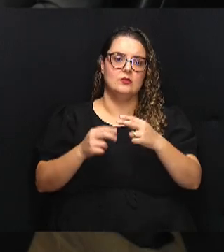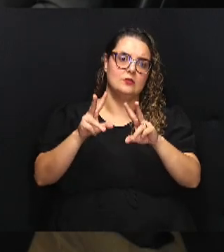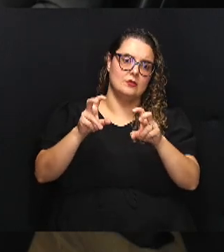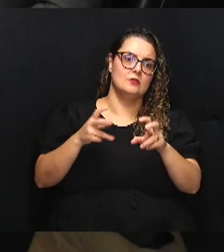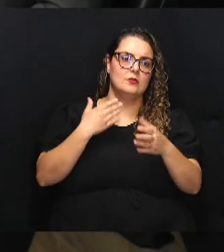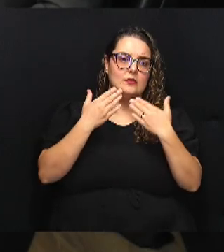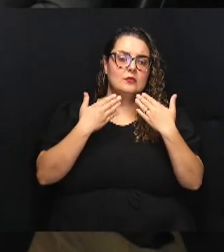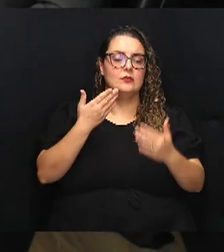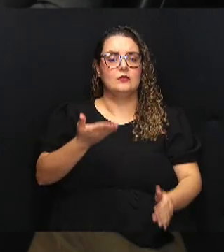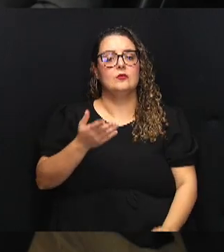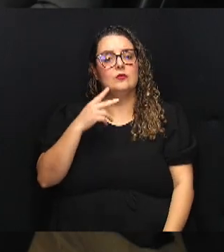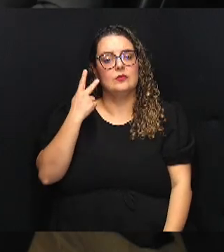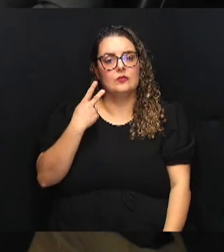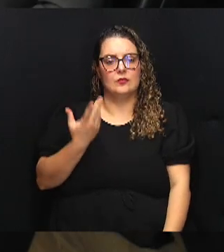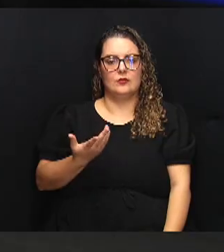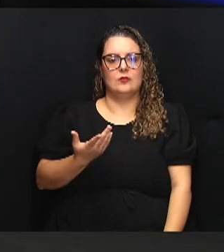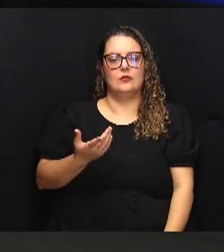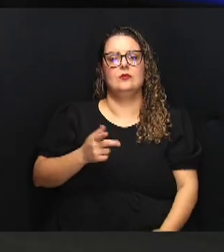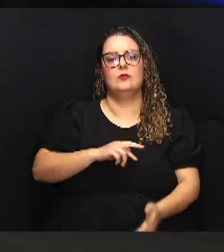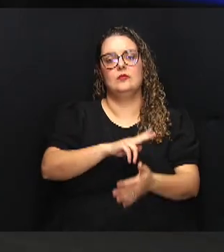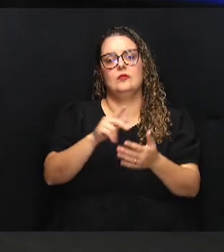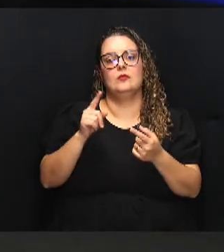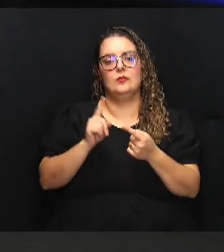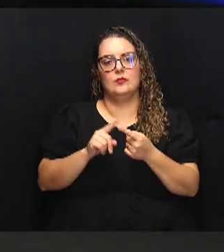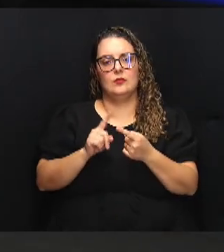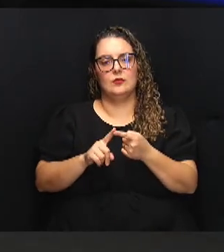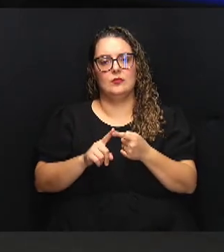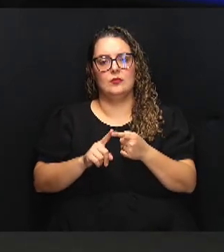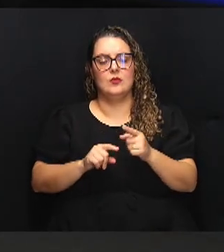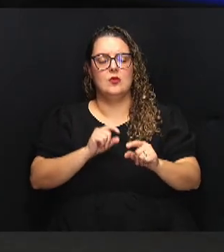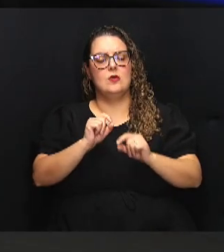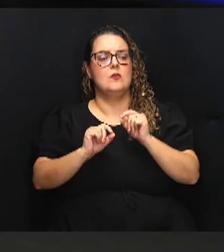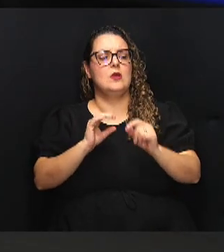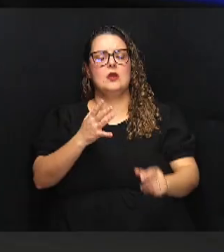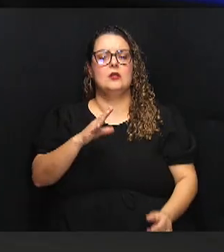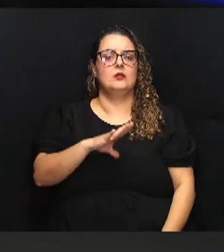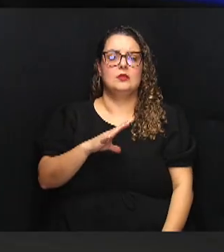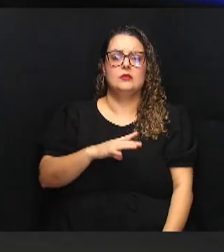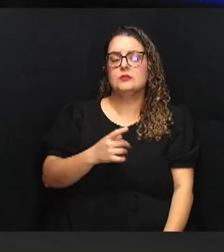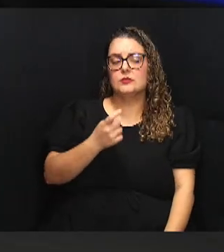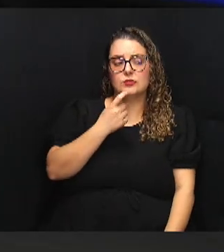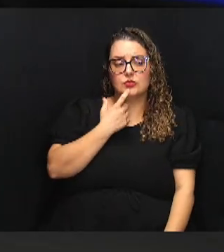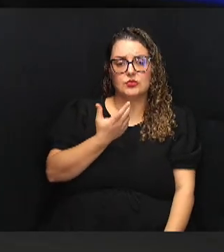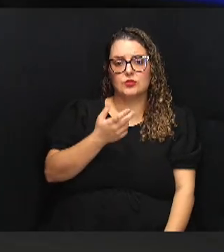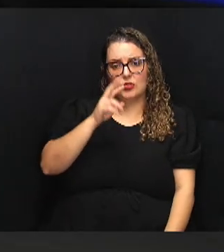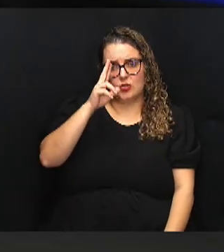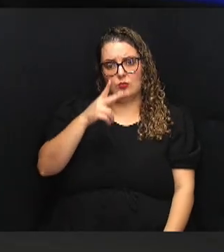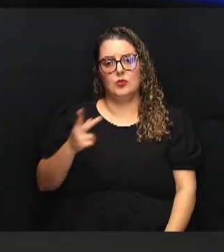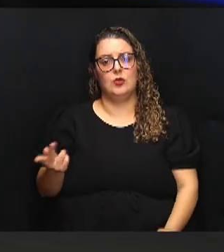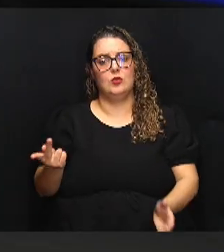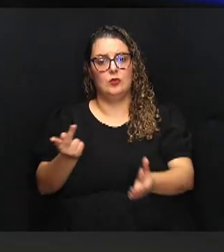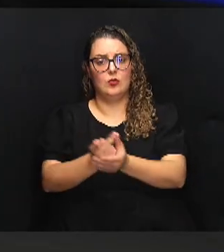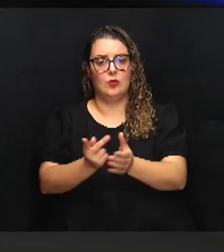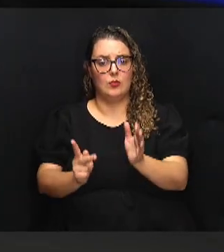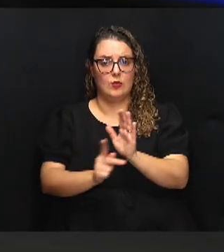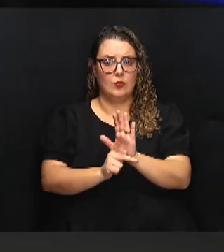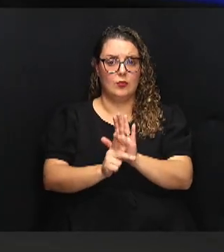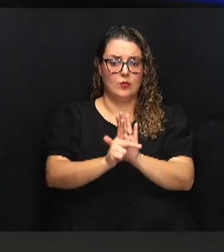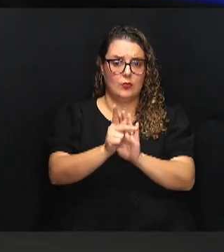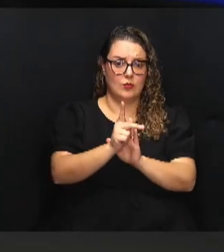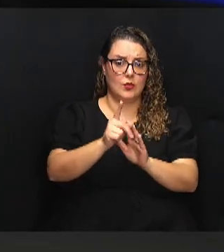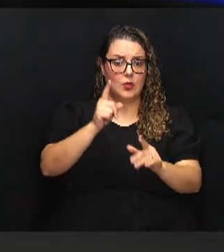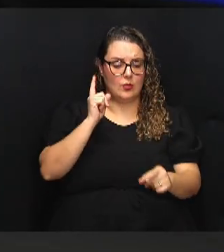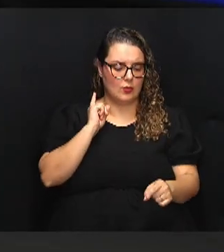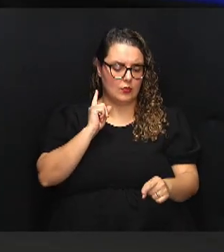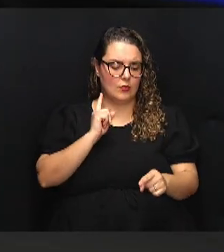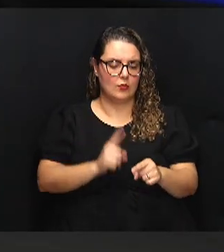abordar com você, vereador. Um deles, o que tem acontecido na cidade de Campinas para o senhor protocolar o projeto para